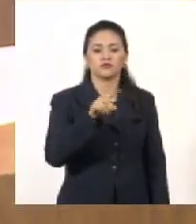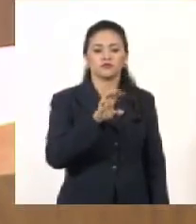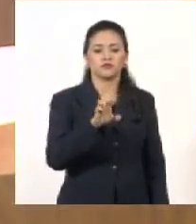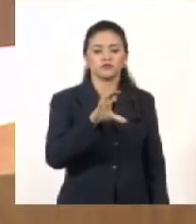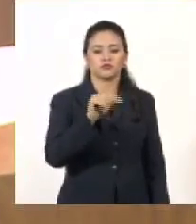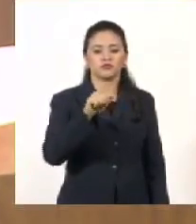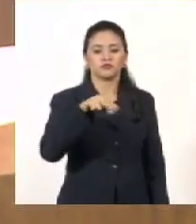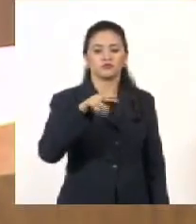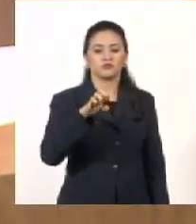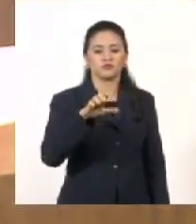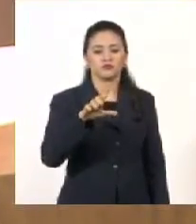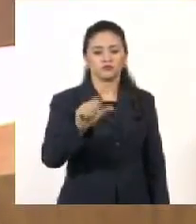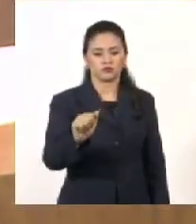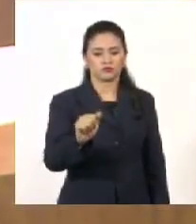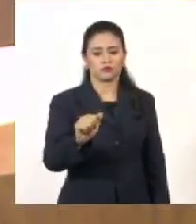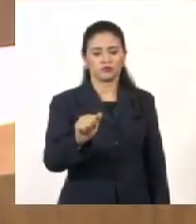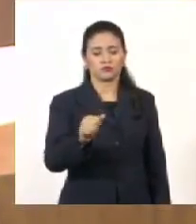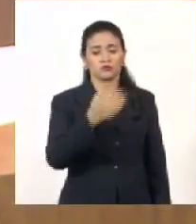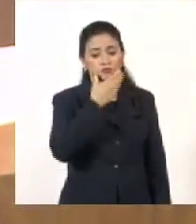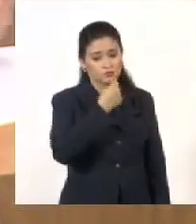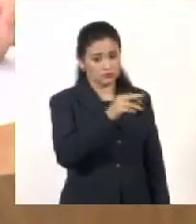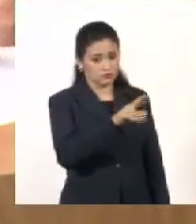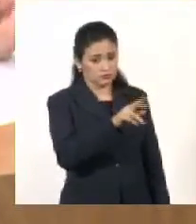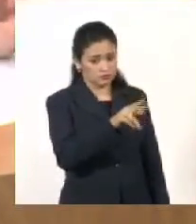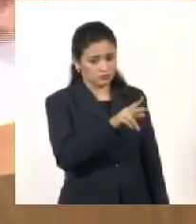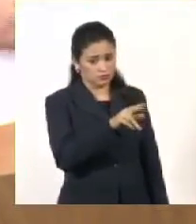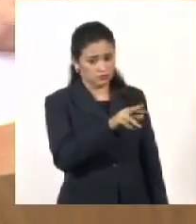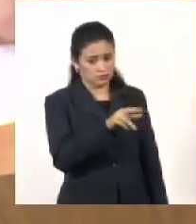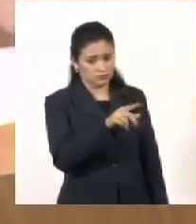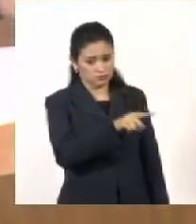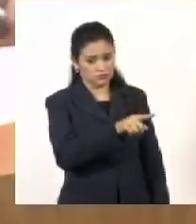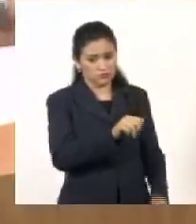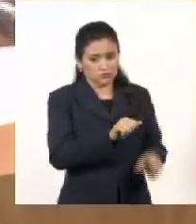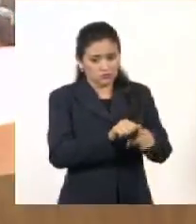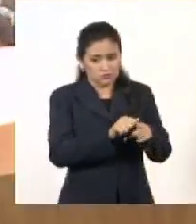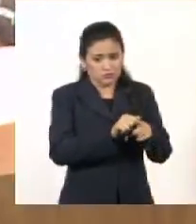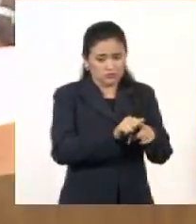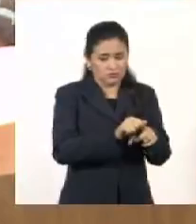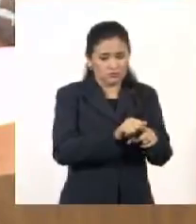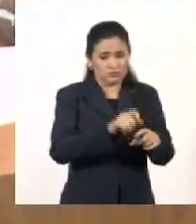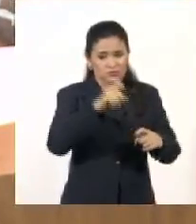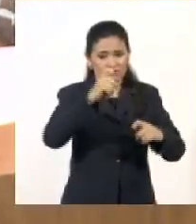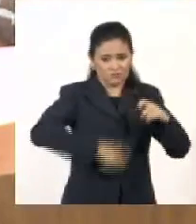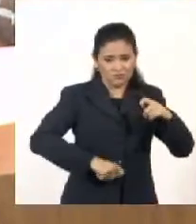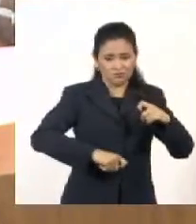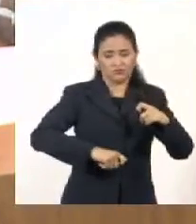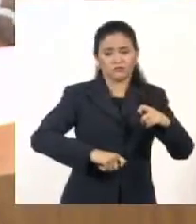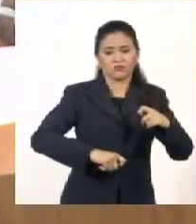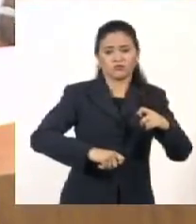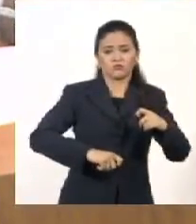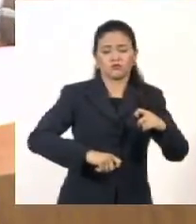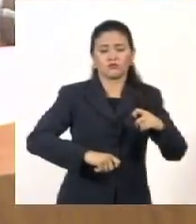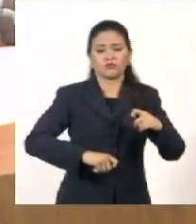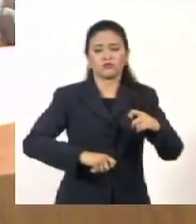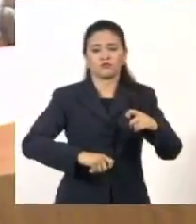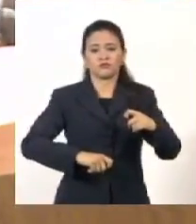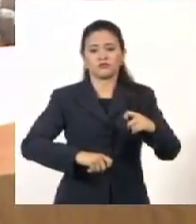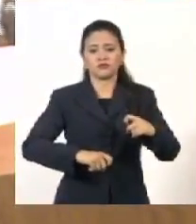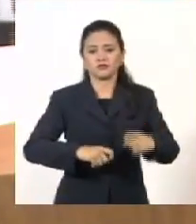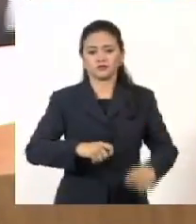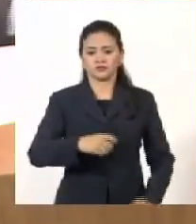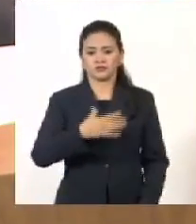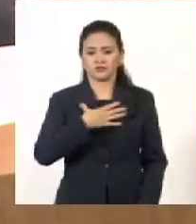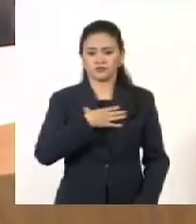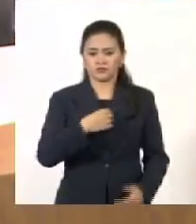do deputado Domingos Erinaldo, que estrupou a própria filhada. Está aqui, ó.